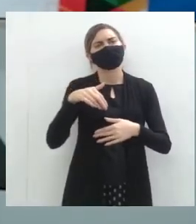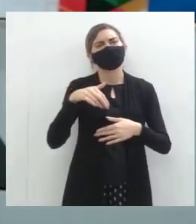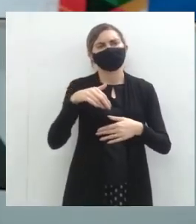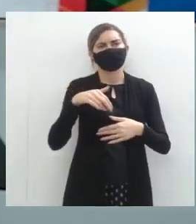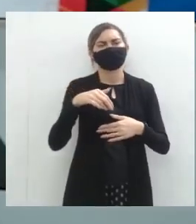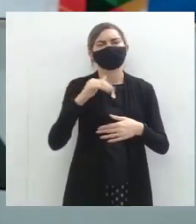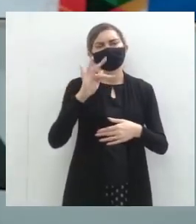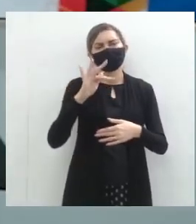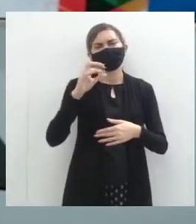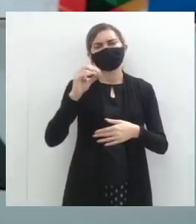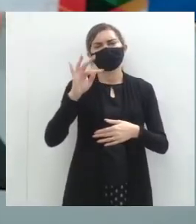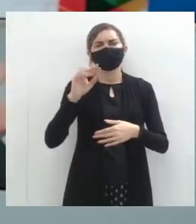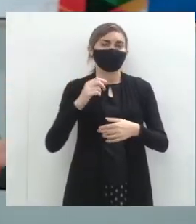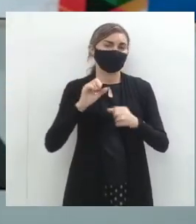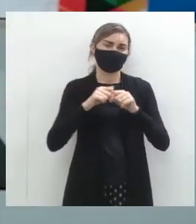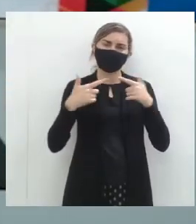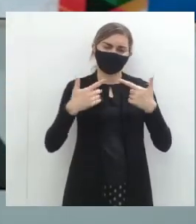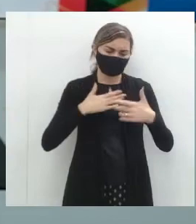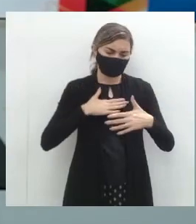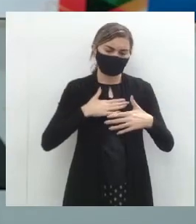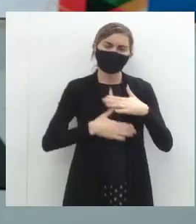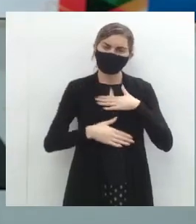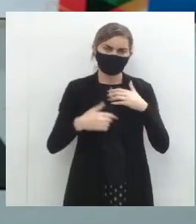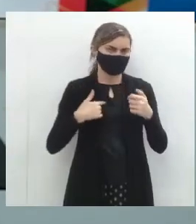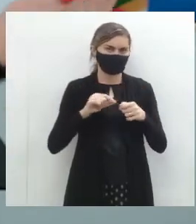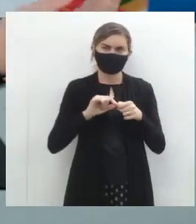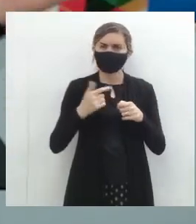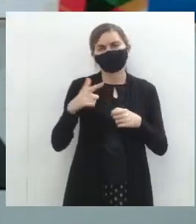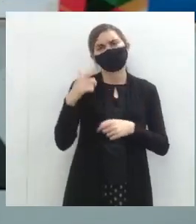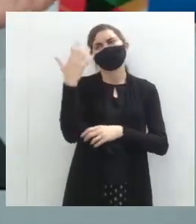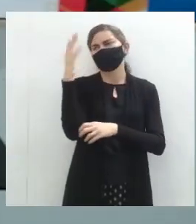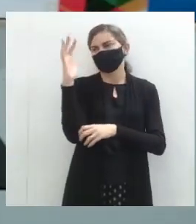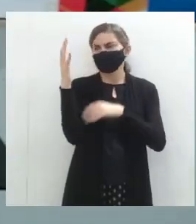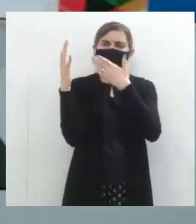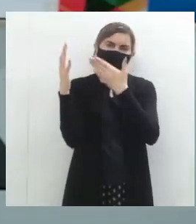não é na gente, porque nós não realizamos fotossíntese, somos seres